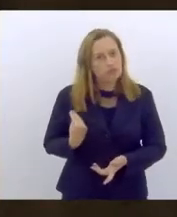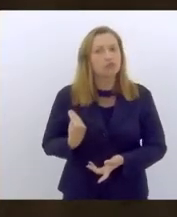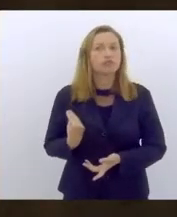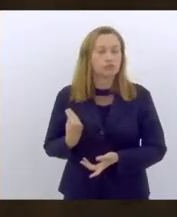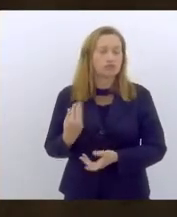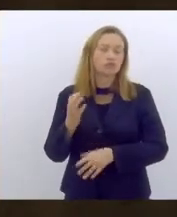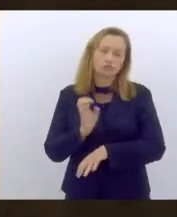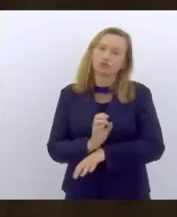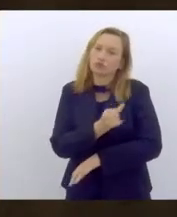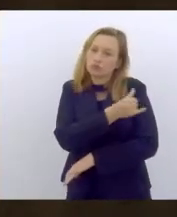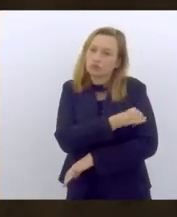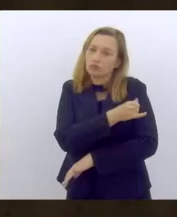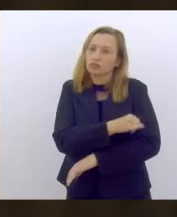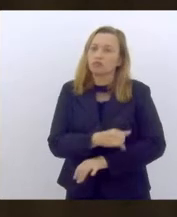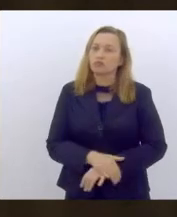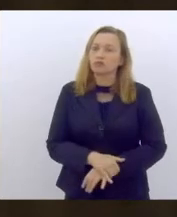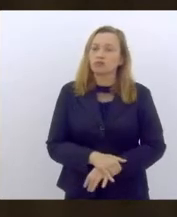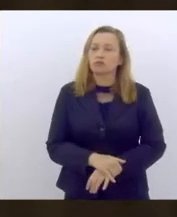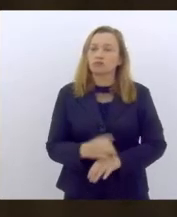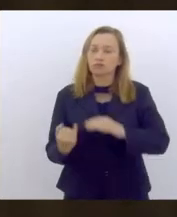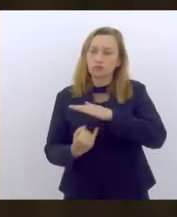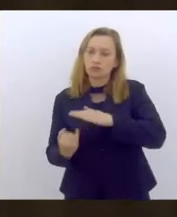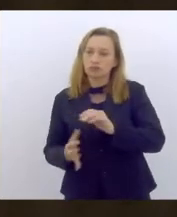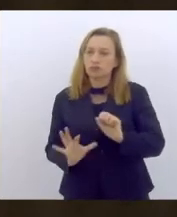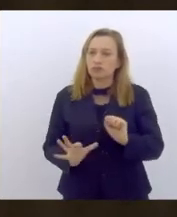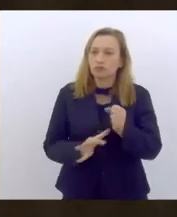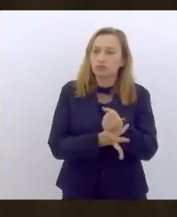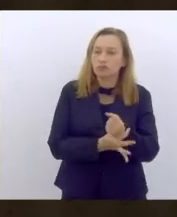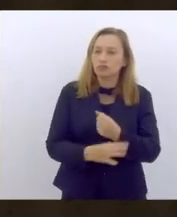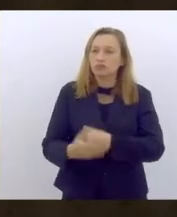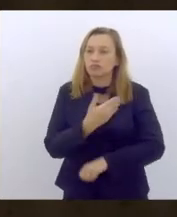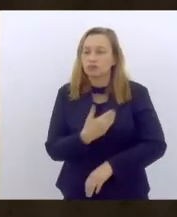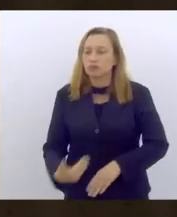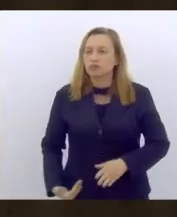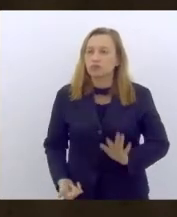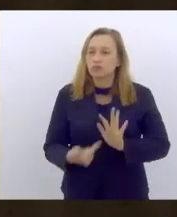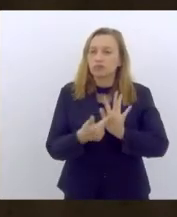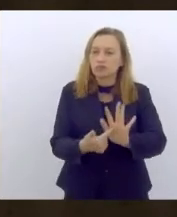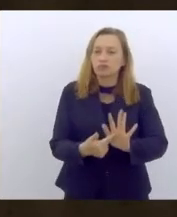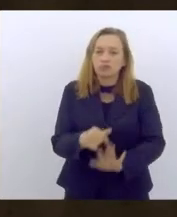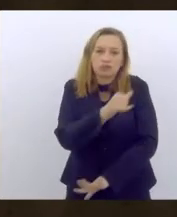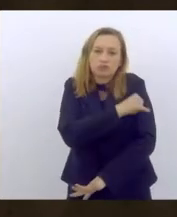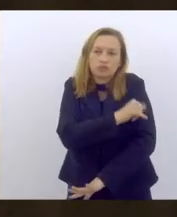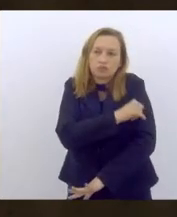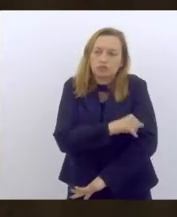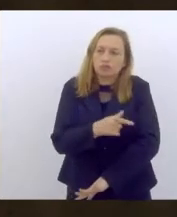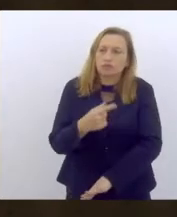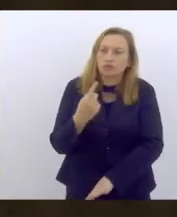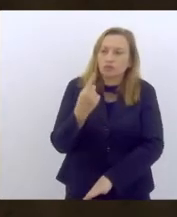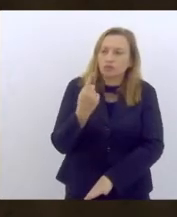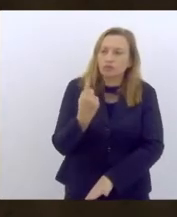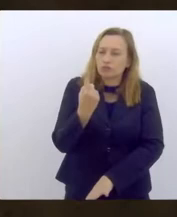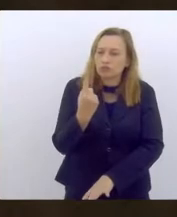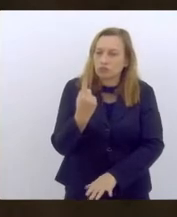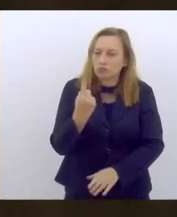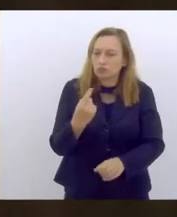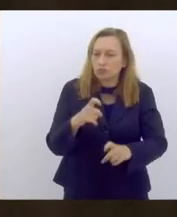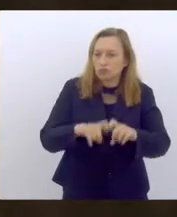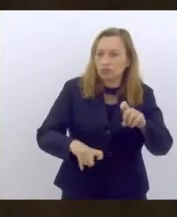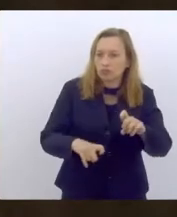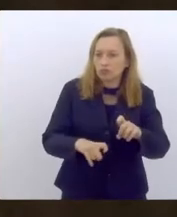do Estado do Rio de Janeiro o Instituto de Segurança Pública apontou que no Rio de Janeiro tem um estupro nos